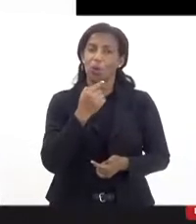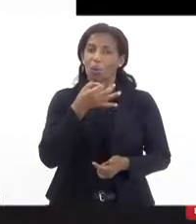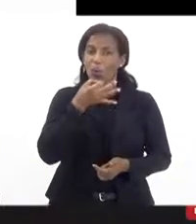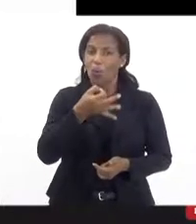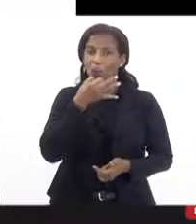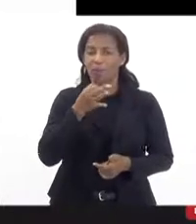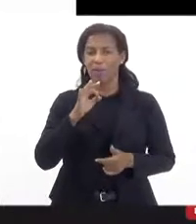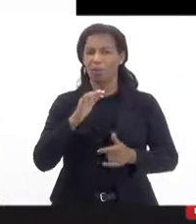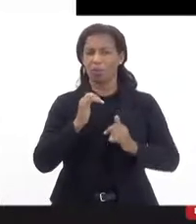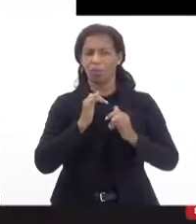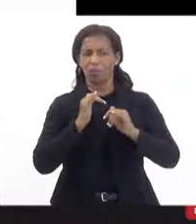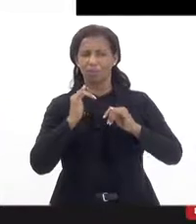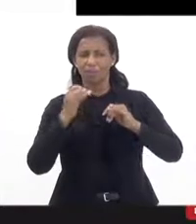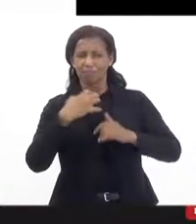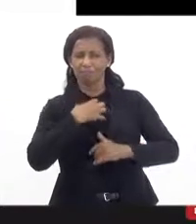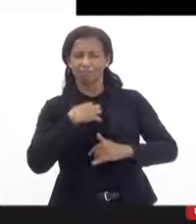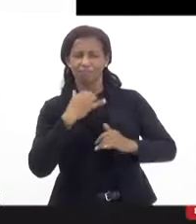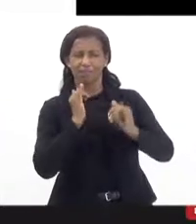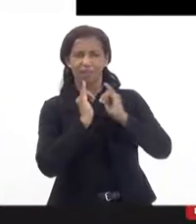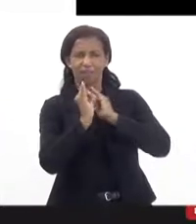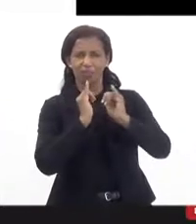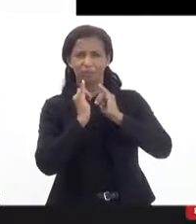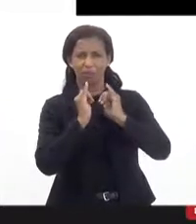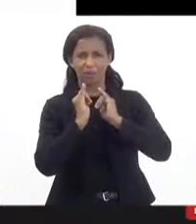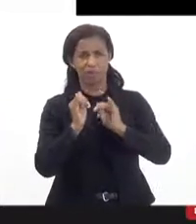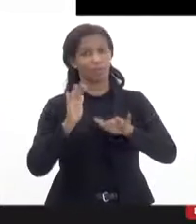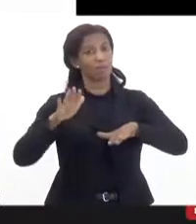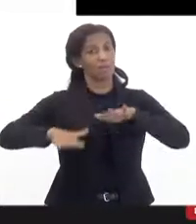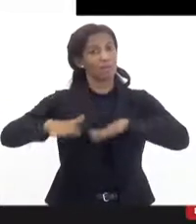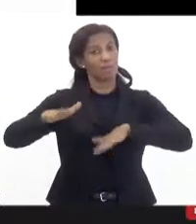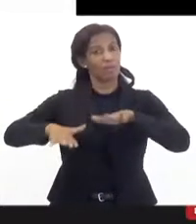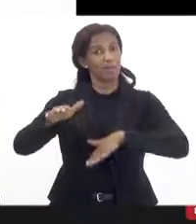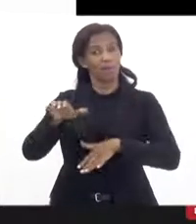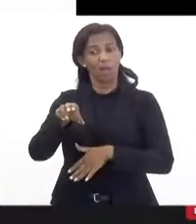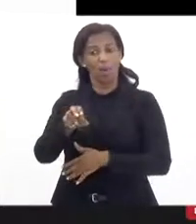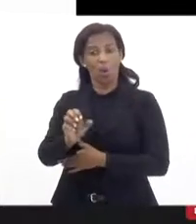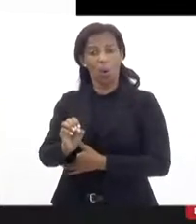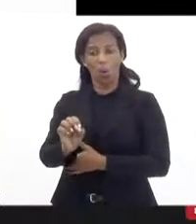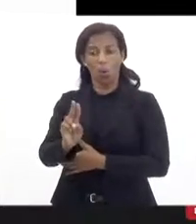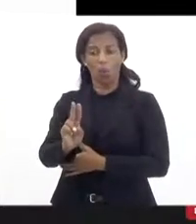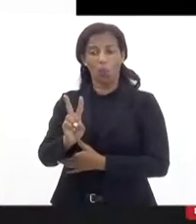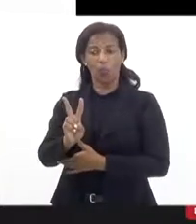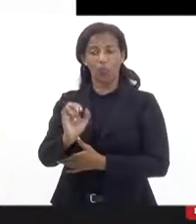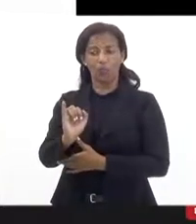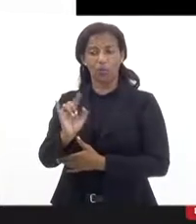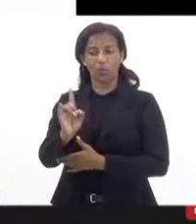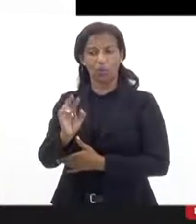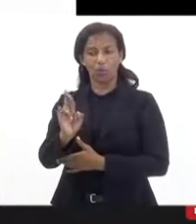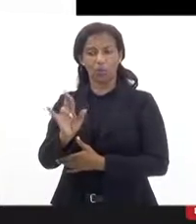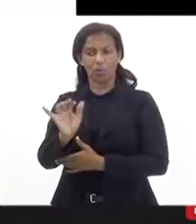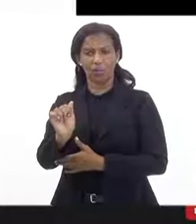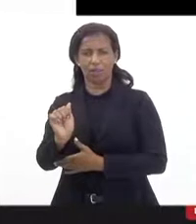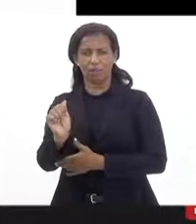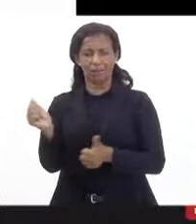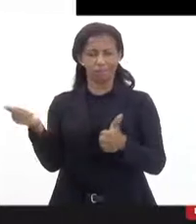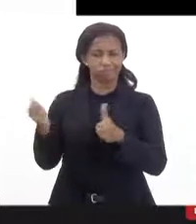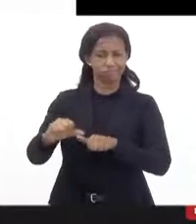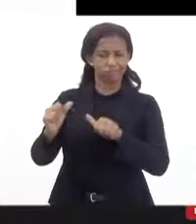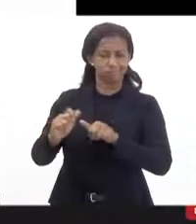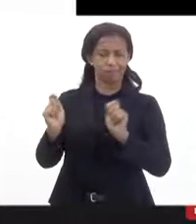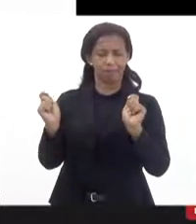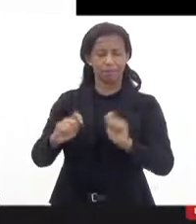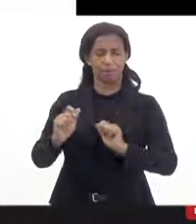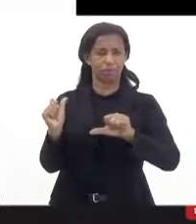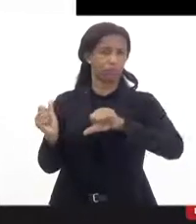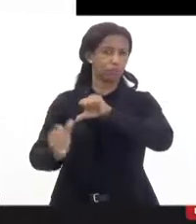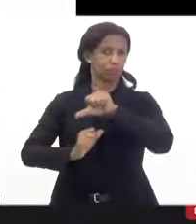base na informação que foi divulgada pela auditoria. Ele pode mudar sua avaliação e sua